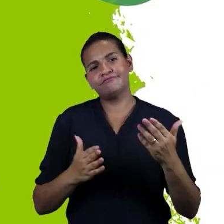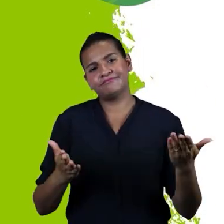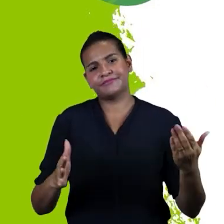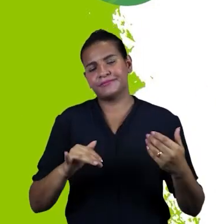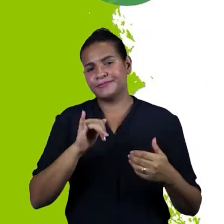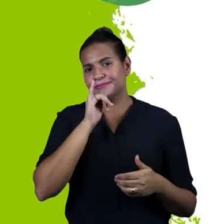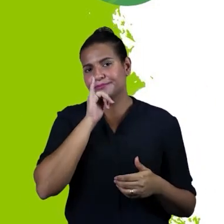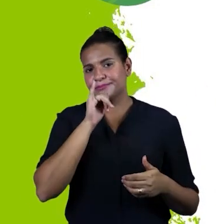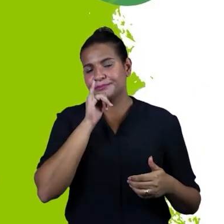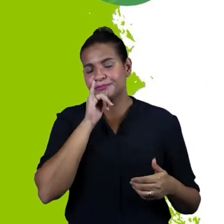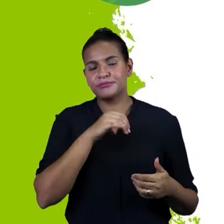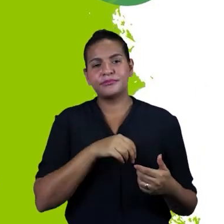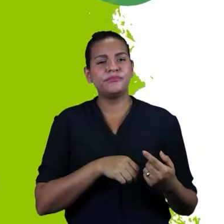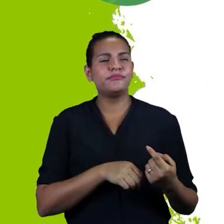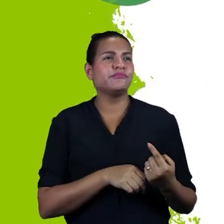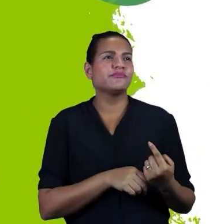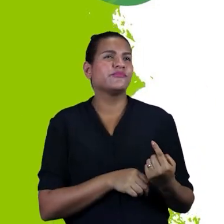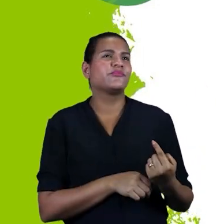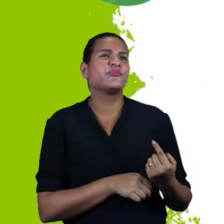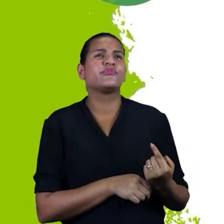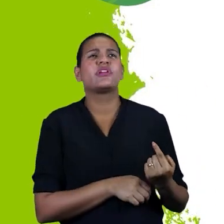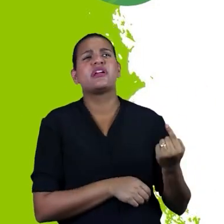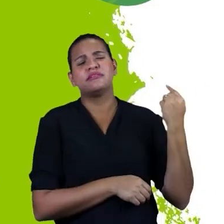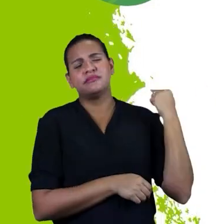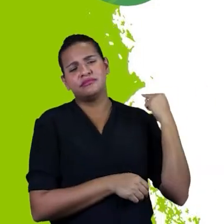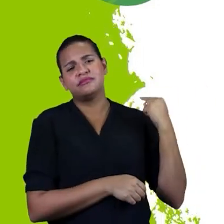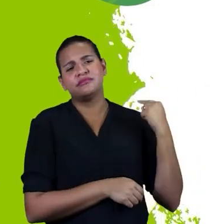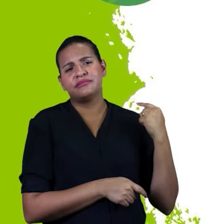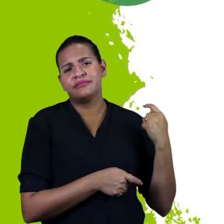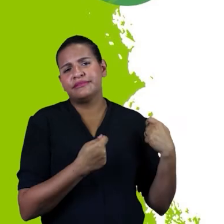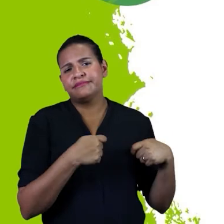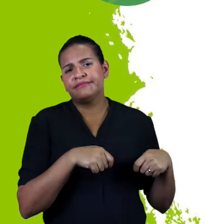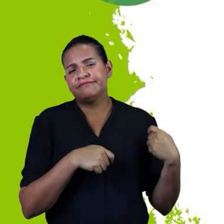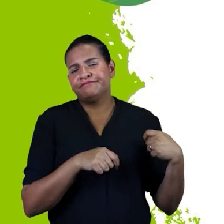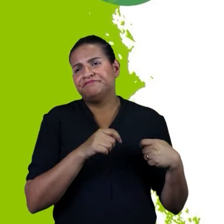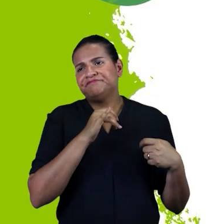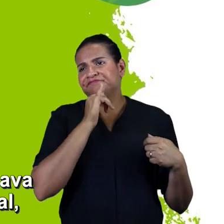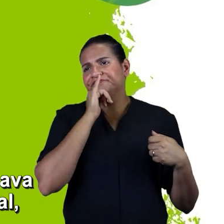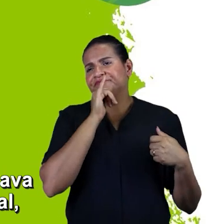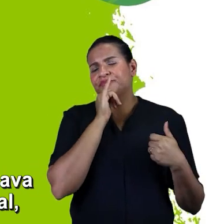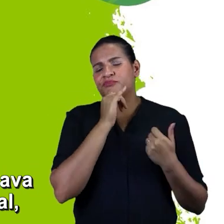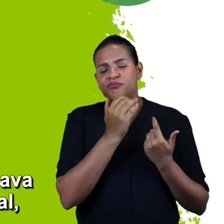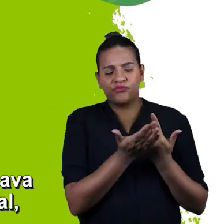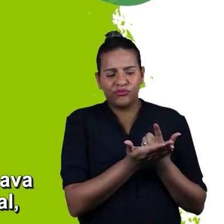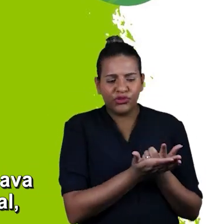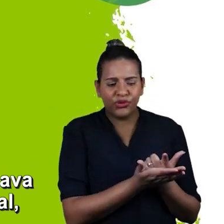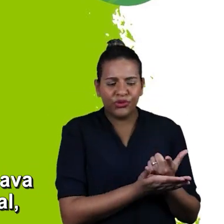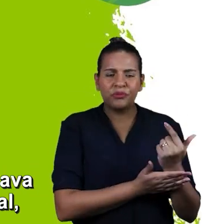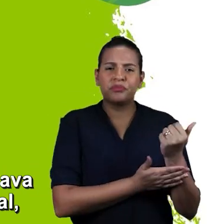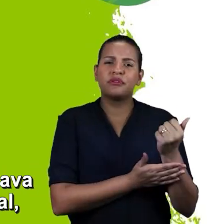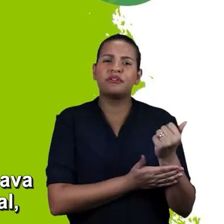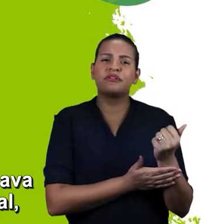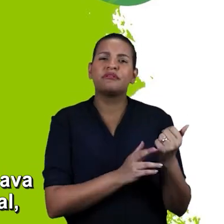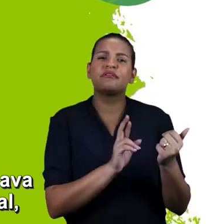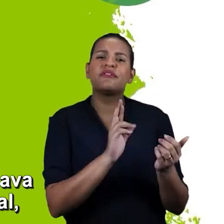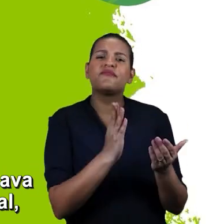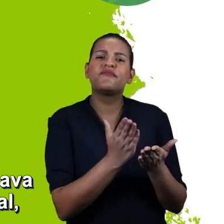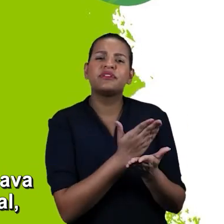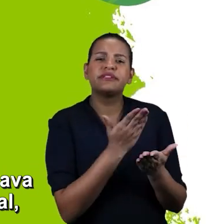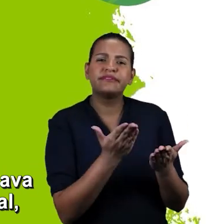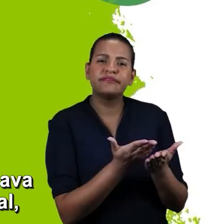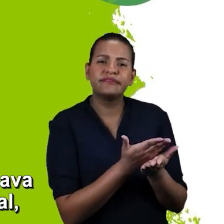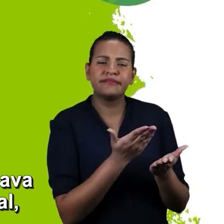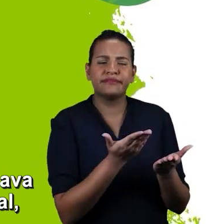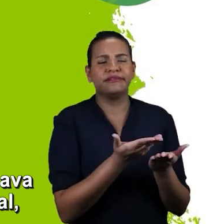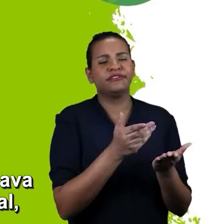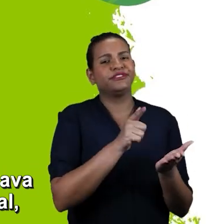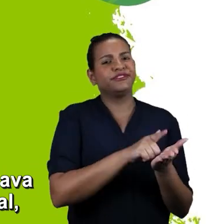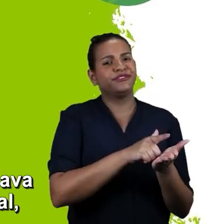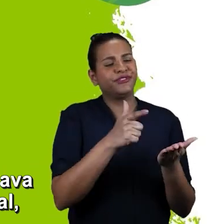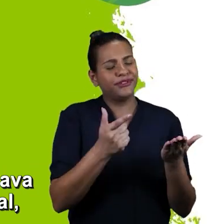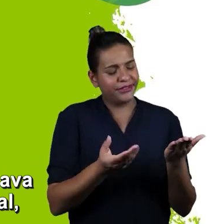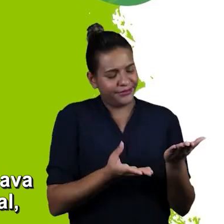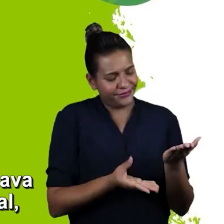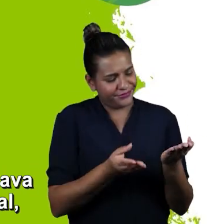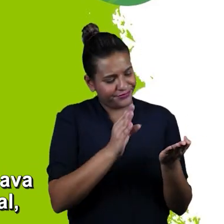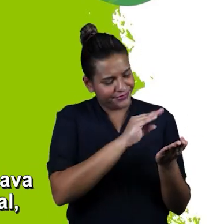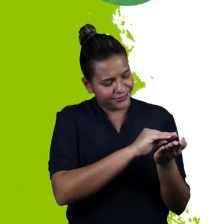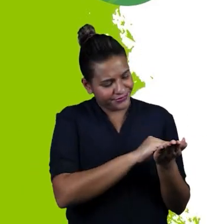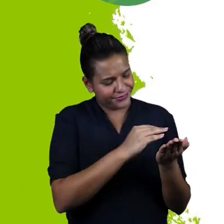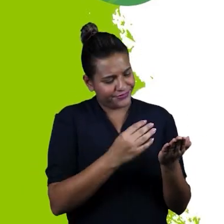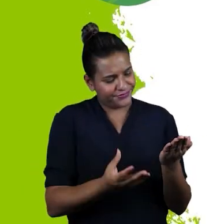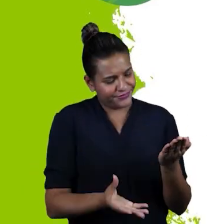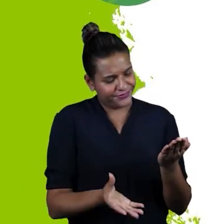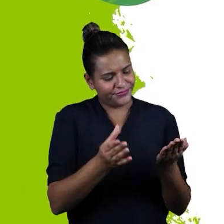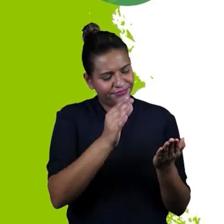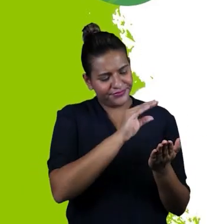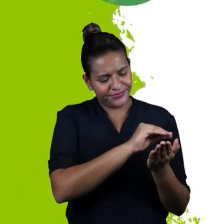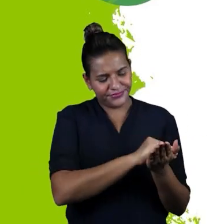né? Então é isso, enquanto antes você precisava comprar um negócio, ainda se produz, mas você precisava, sei lá, comprar uma revista, um